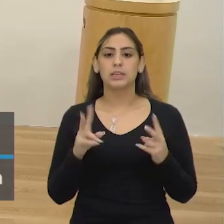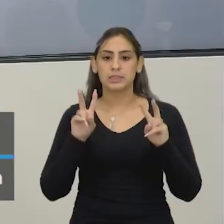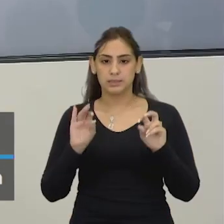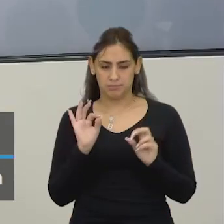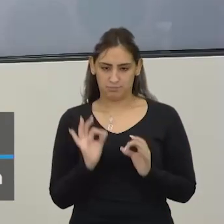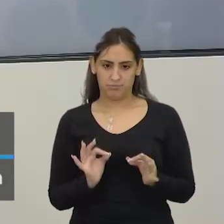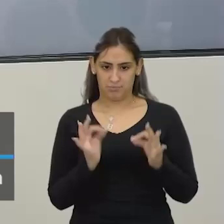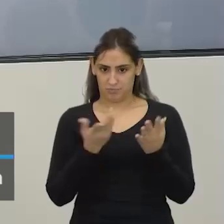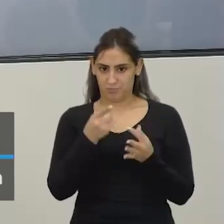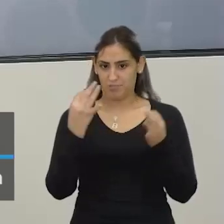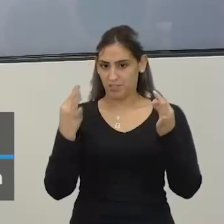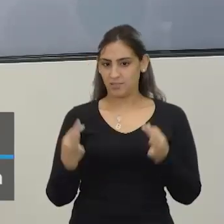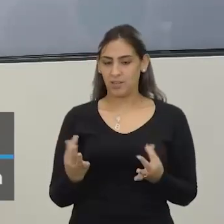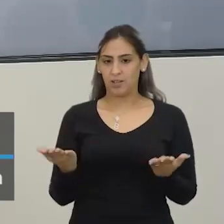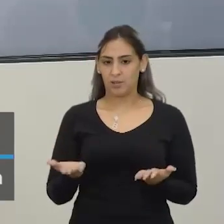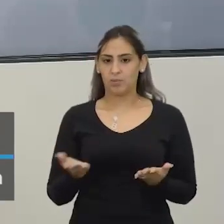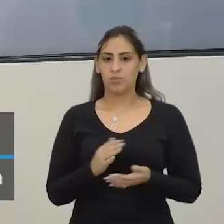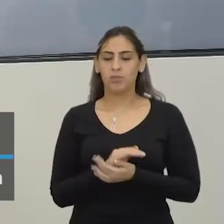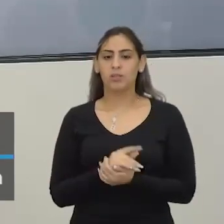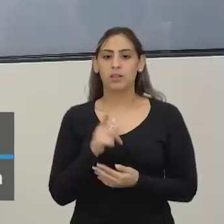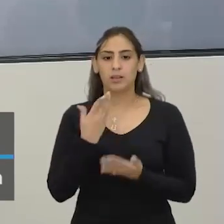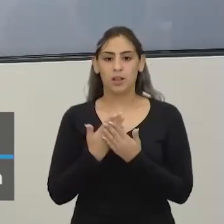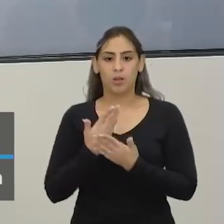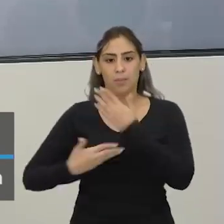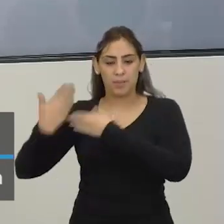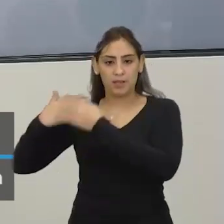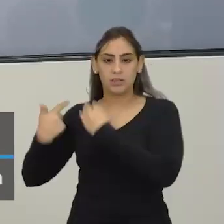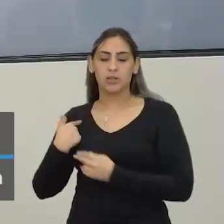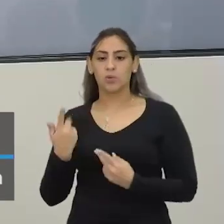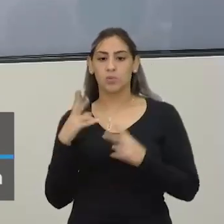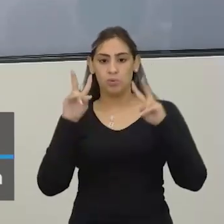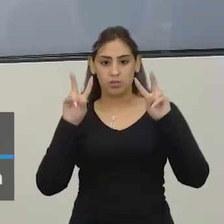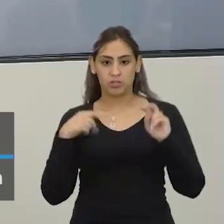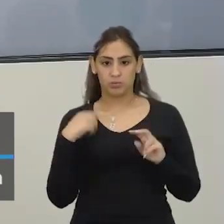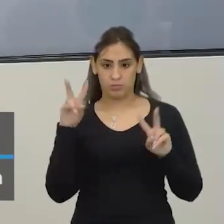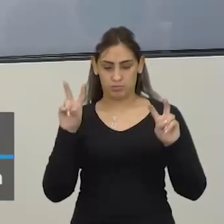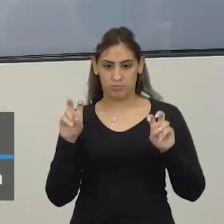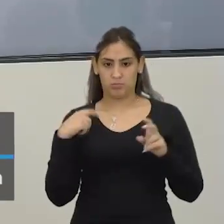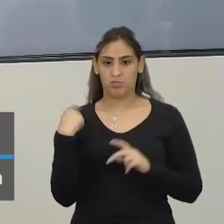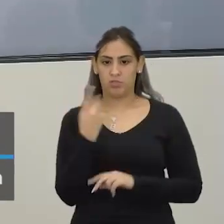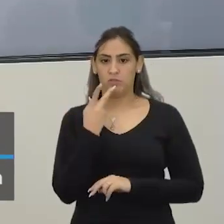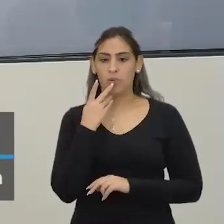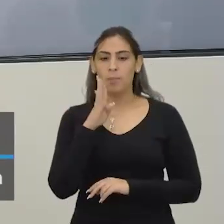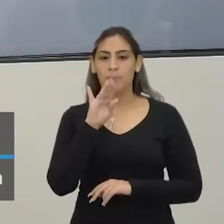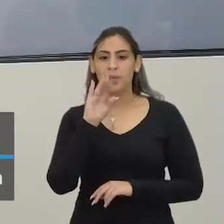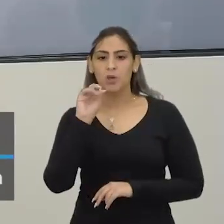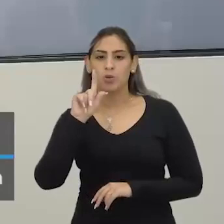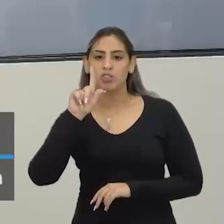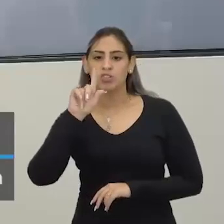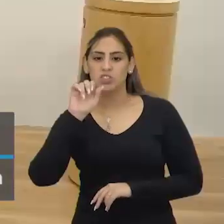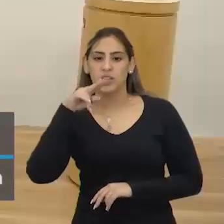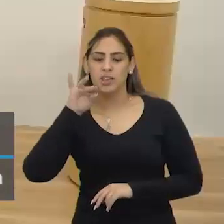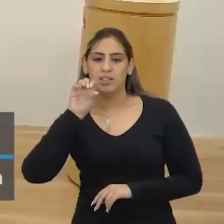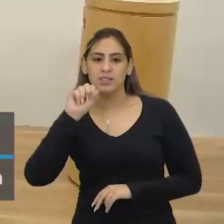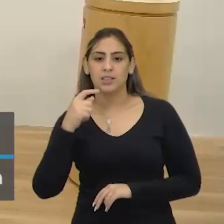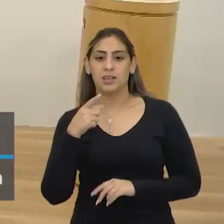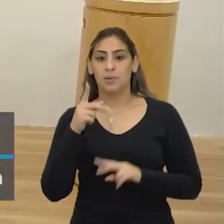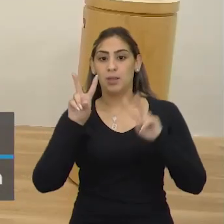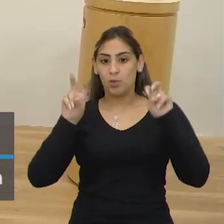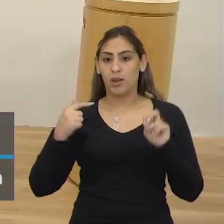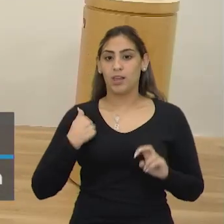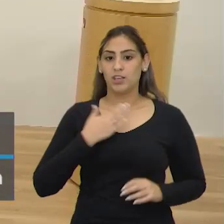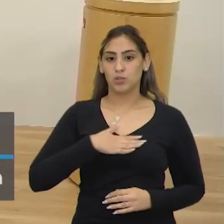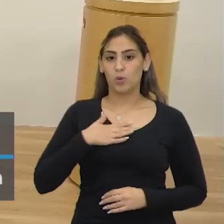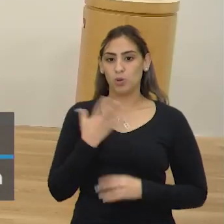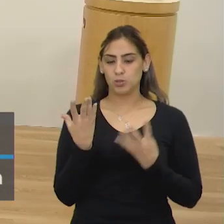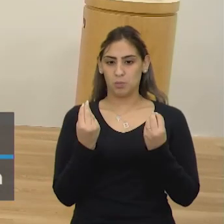eu lembro até que na aula passada, quando a gente falou da teoria da biogênese, eu até falei que era uma das teorias que eu gostava